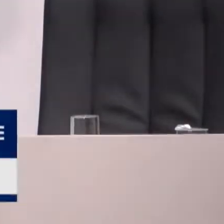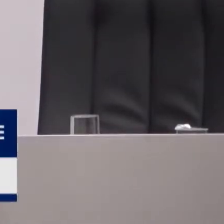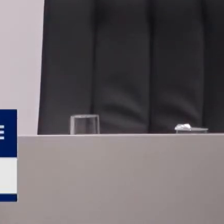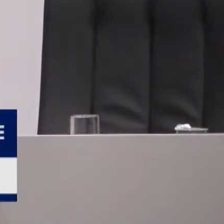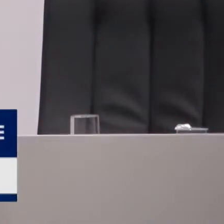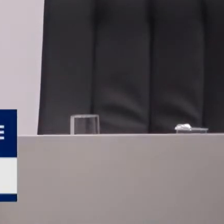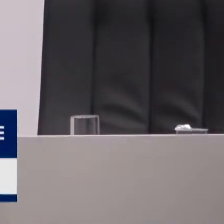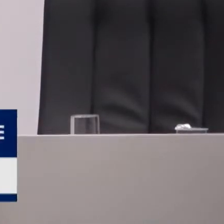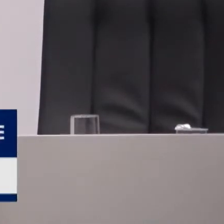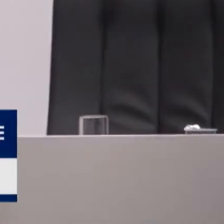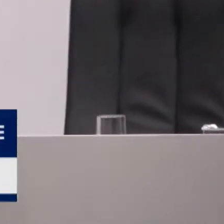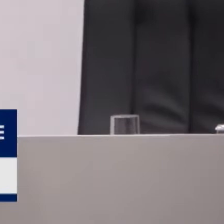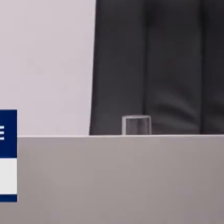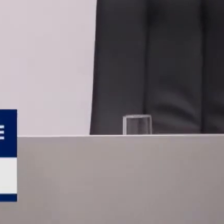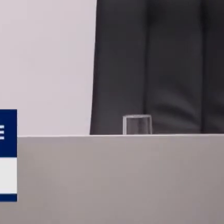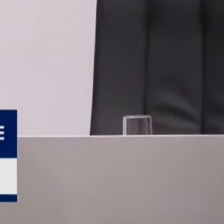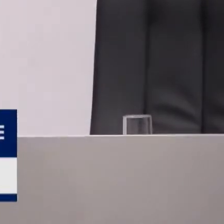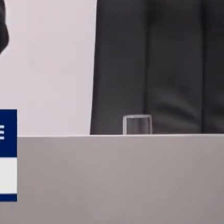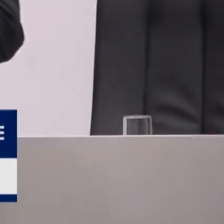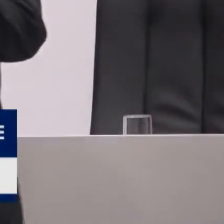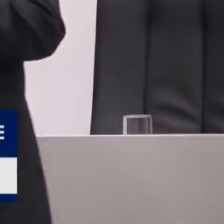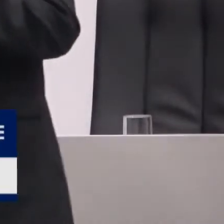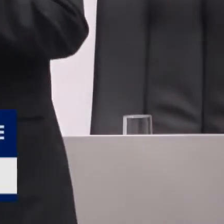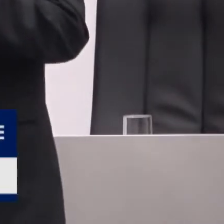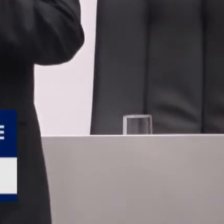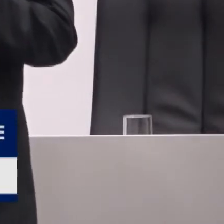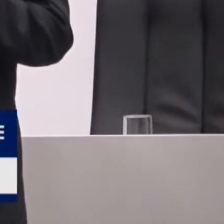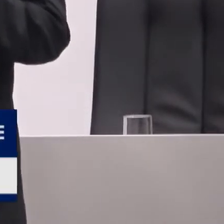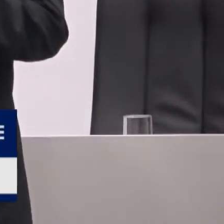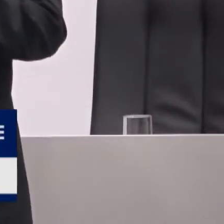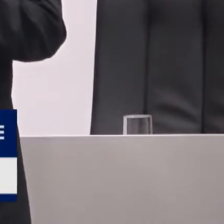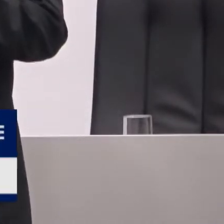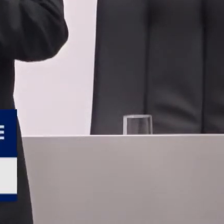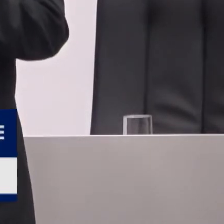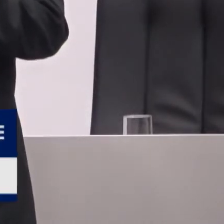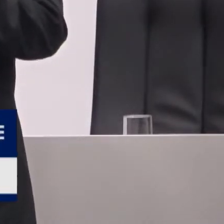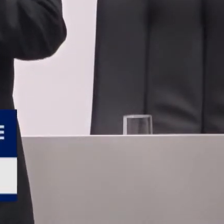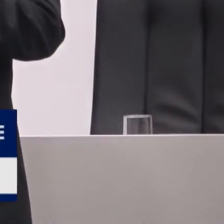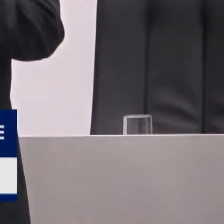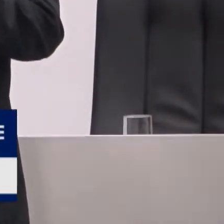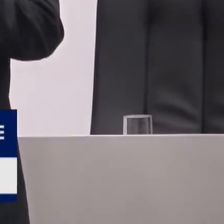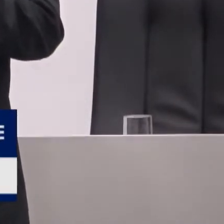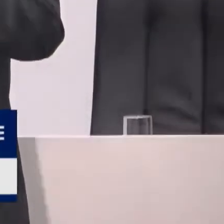tem avenidas, praças, ruas